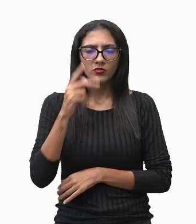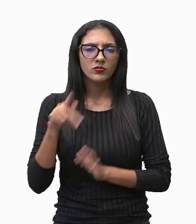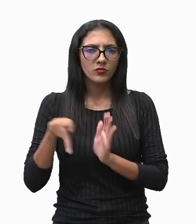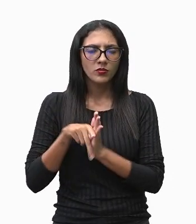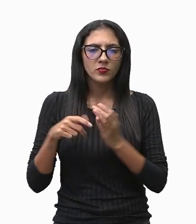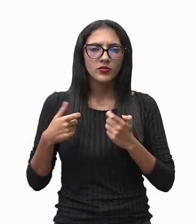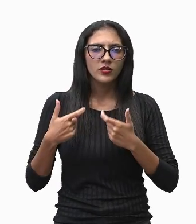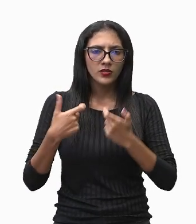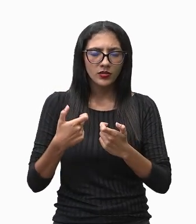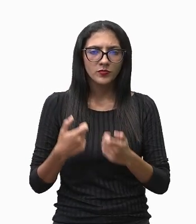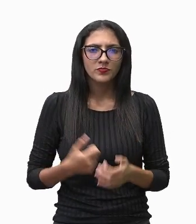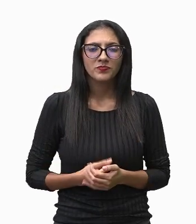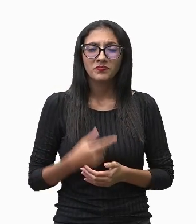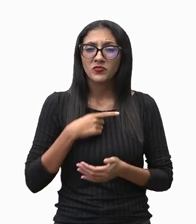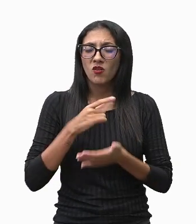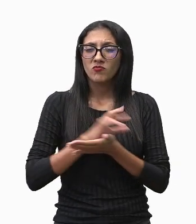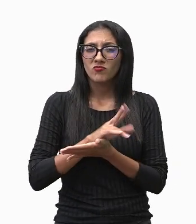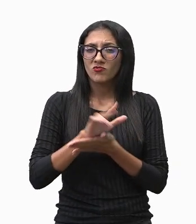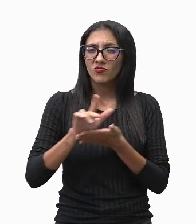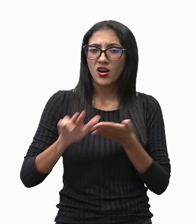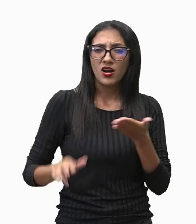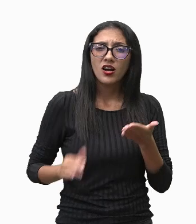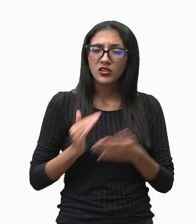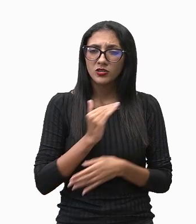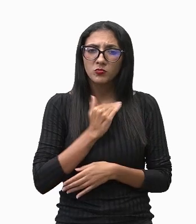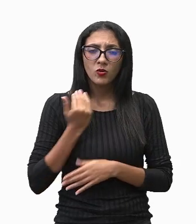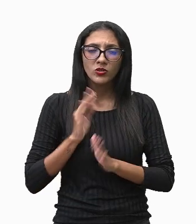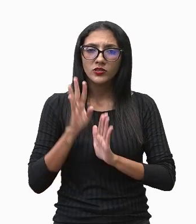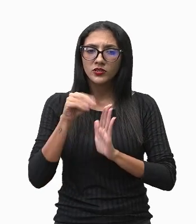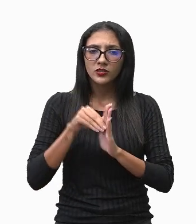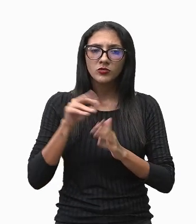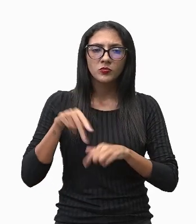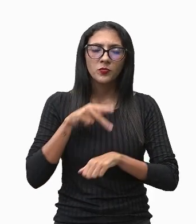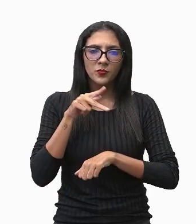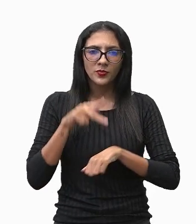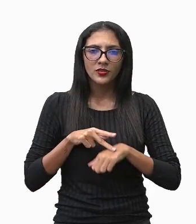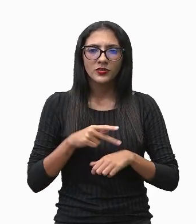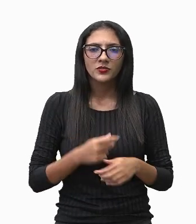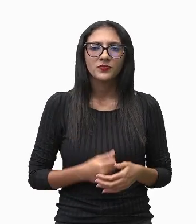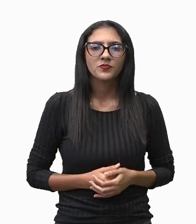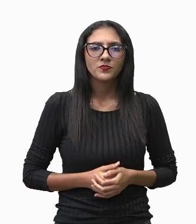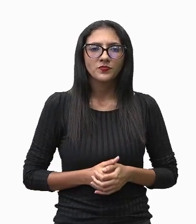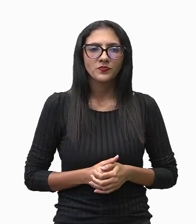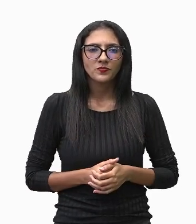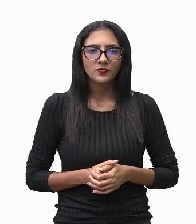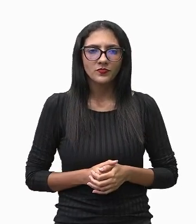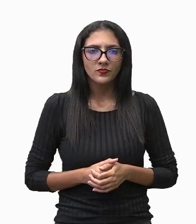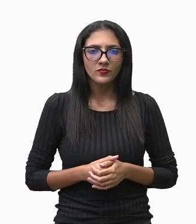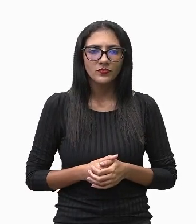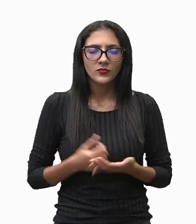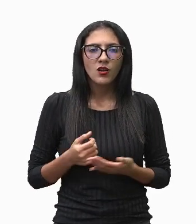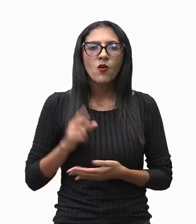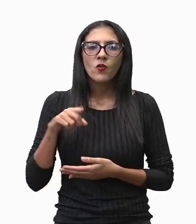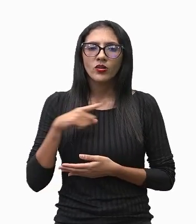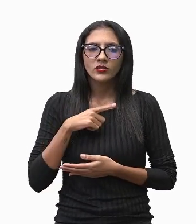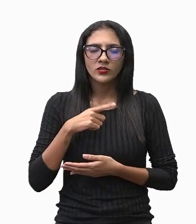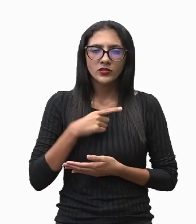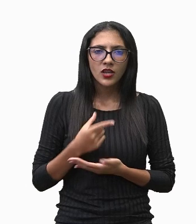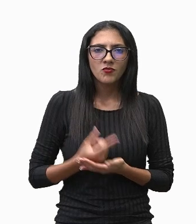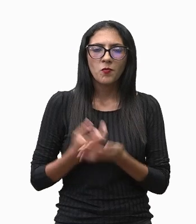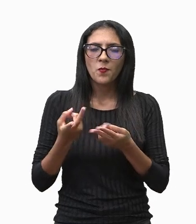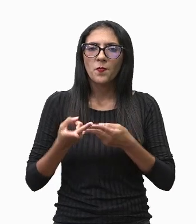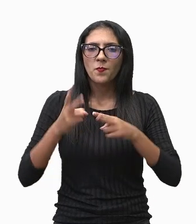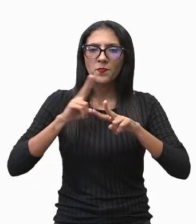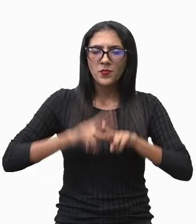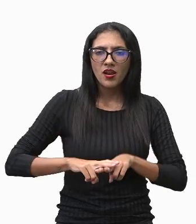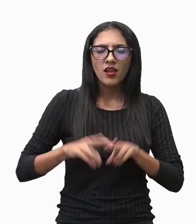causando muitas mortes nesse país. Então, o Saddam Hussein ele foi capturado, ele foi condenado à